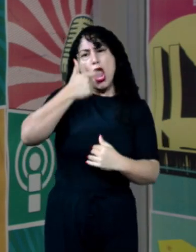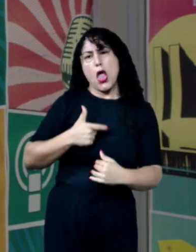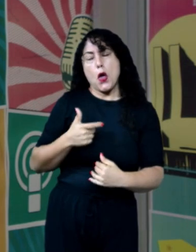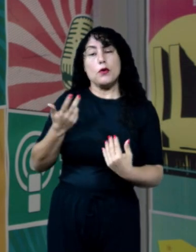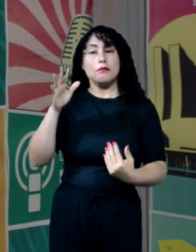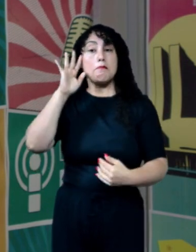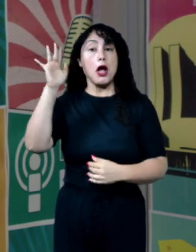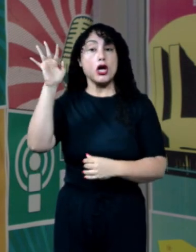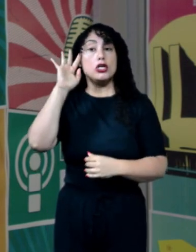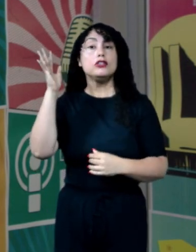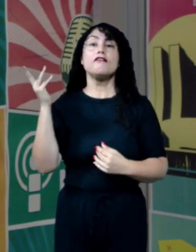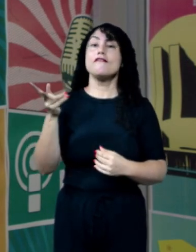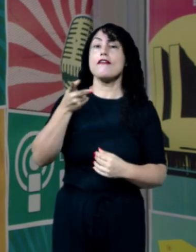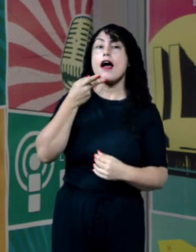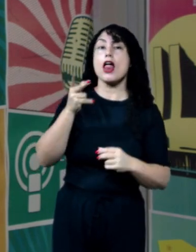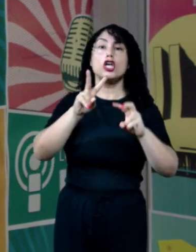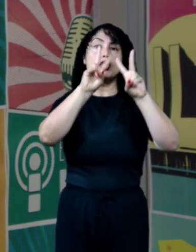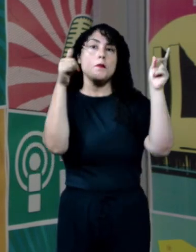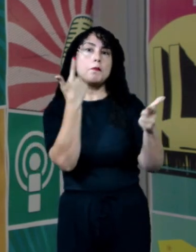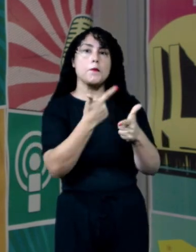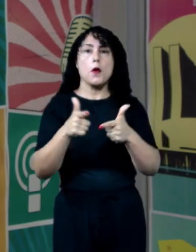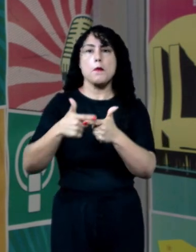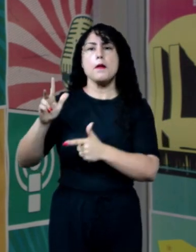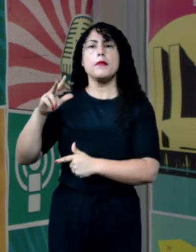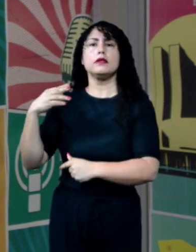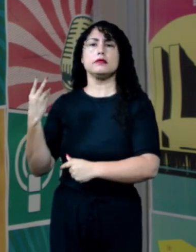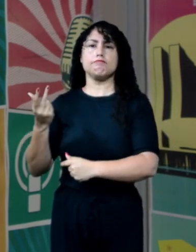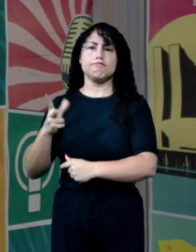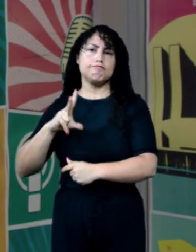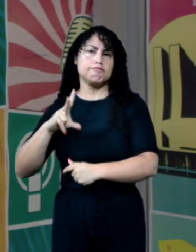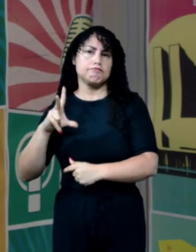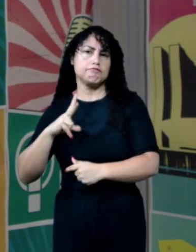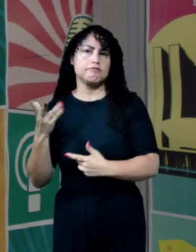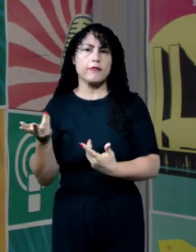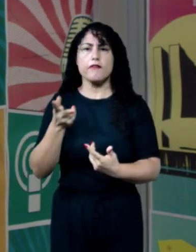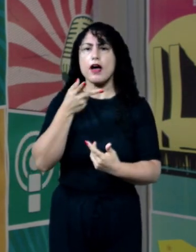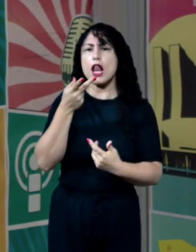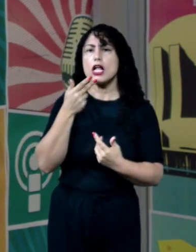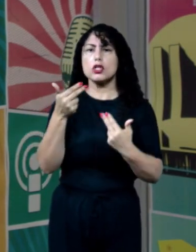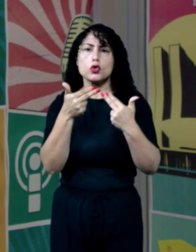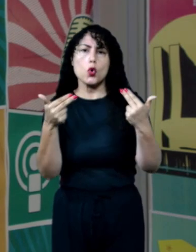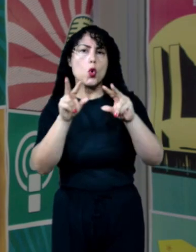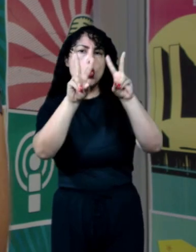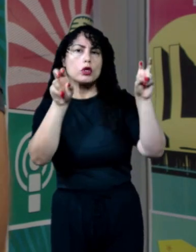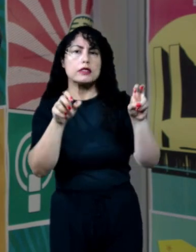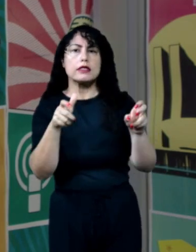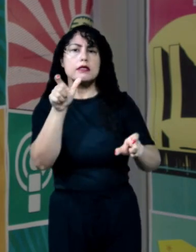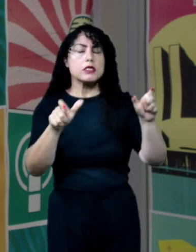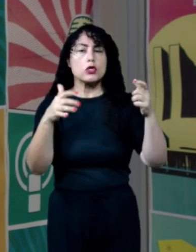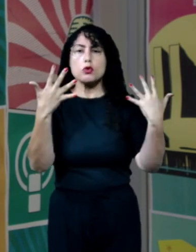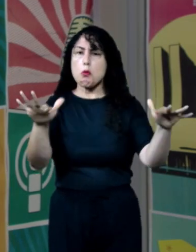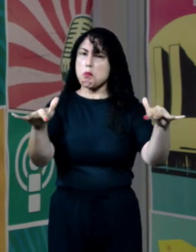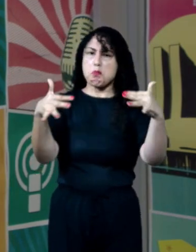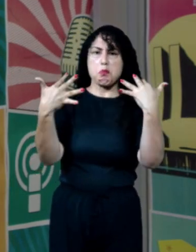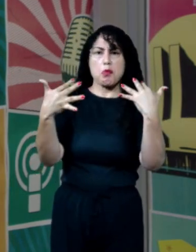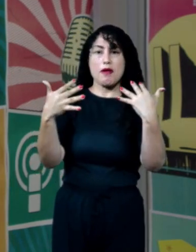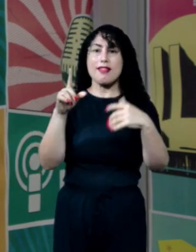né? E começar a falar sobre meus problemas pessoais, começar a falar sobre assuntos que as pessoas não querem ver. Obviamente, na